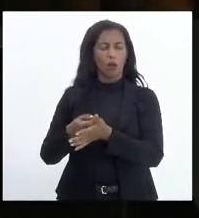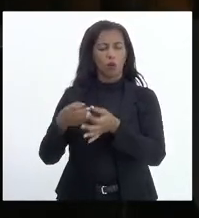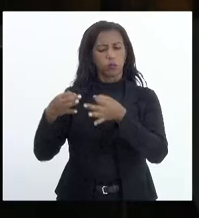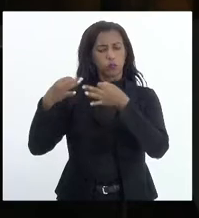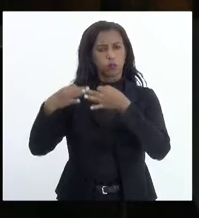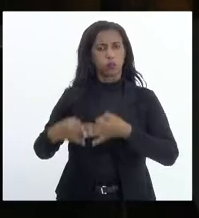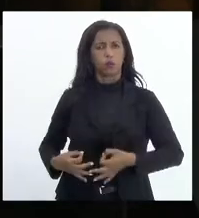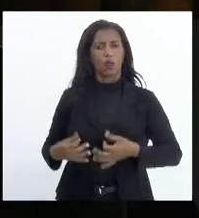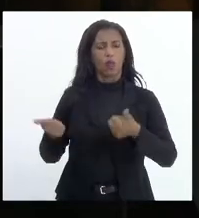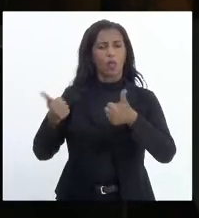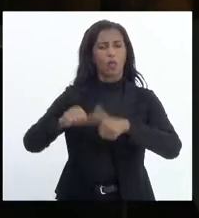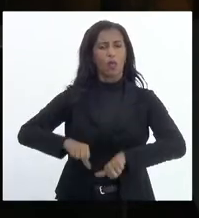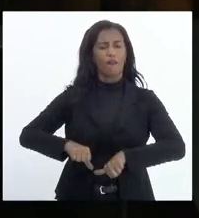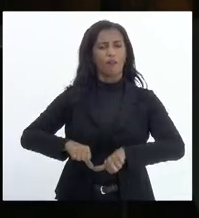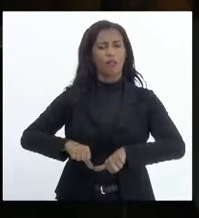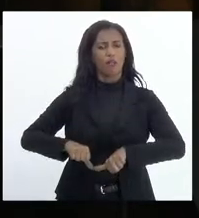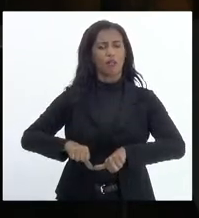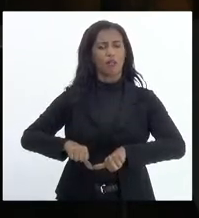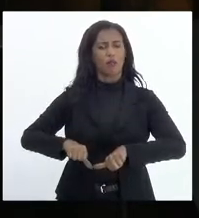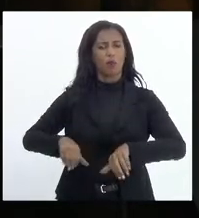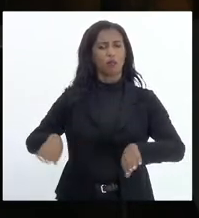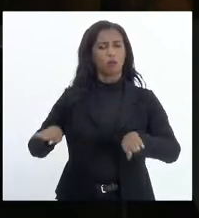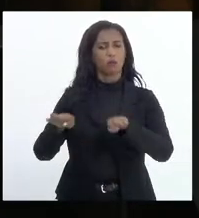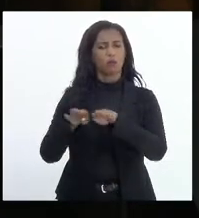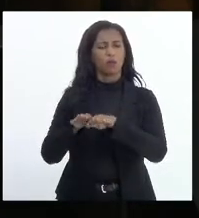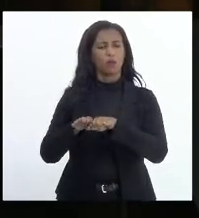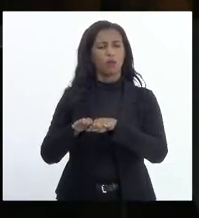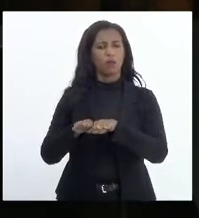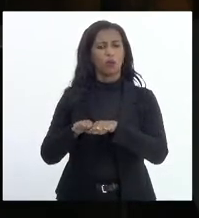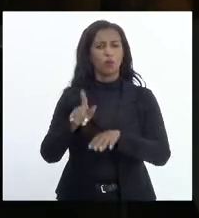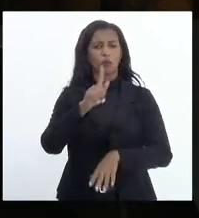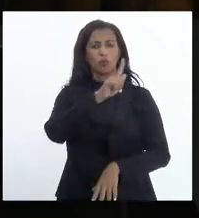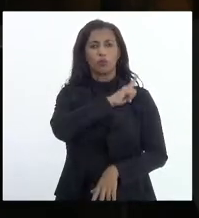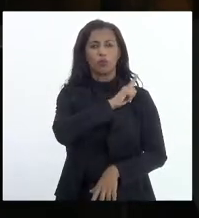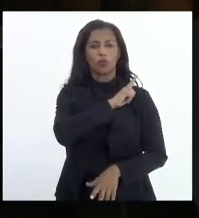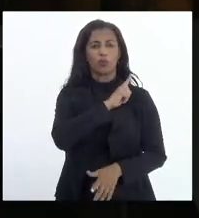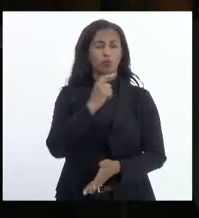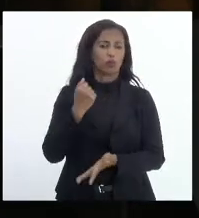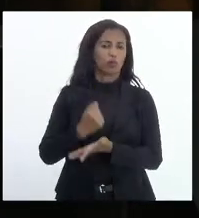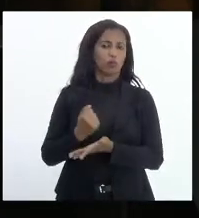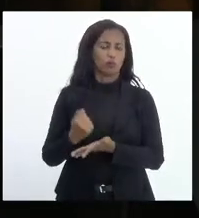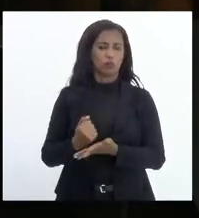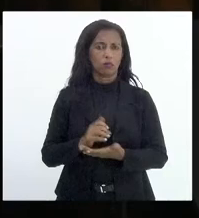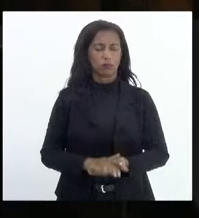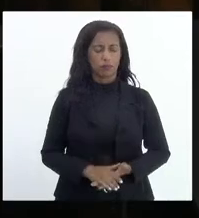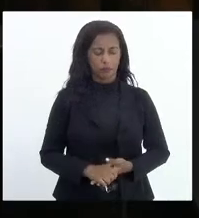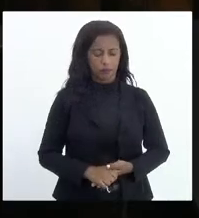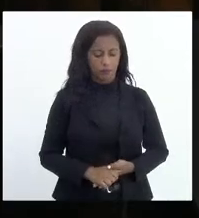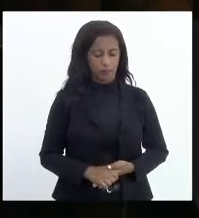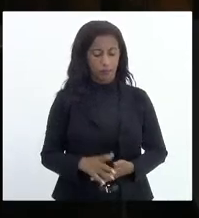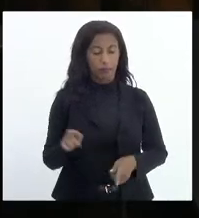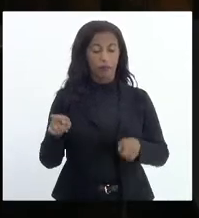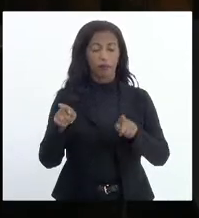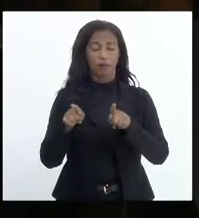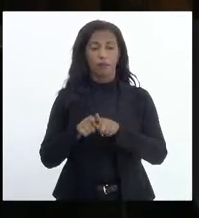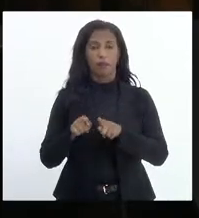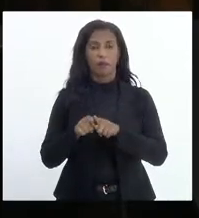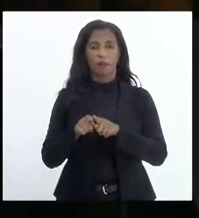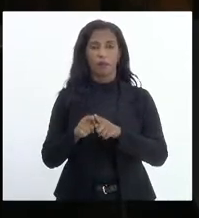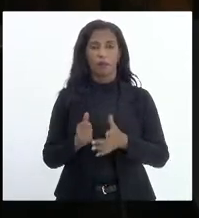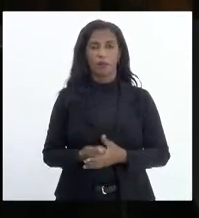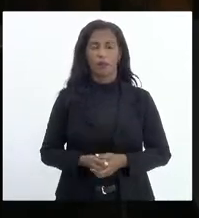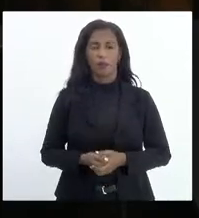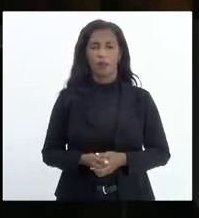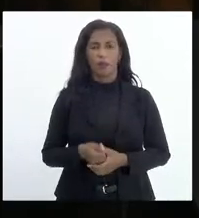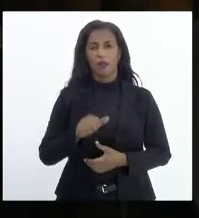e avaliação Imparcial por parte do gestor de contratos procedimento para aplicação